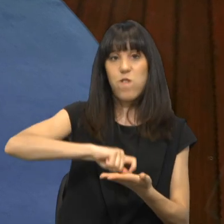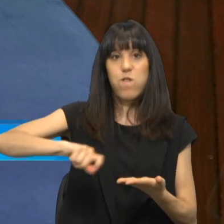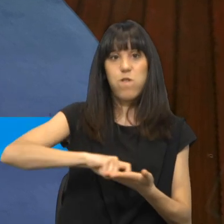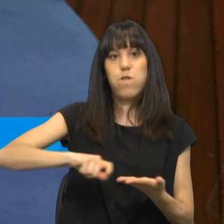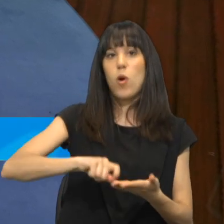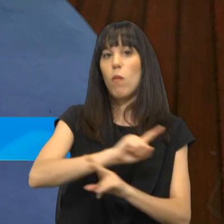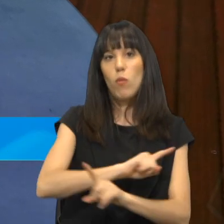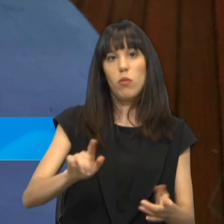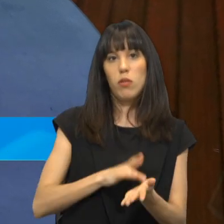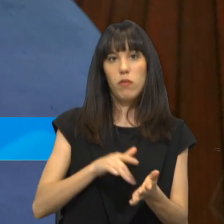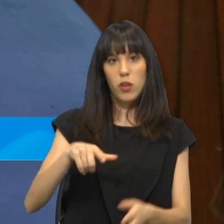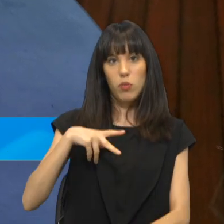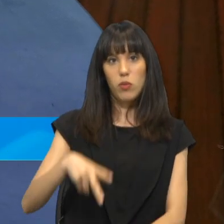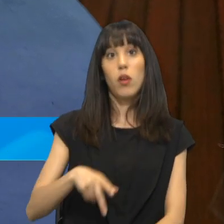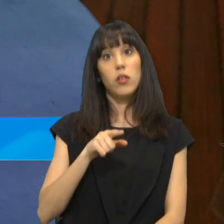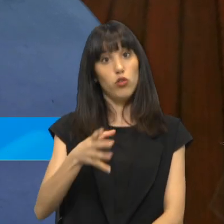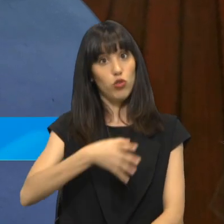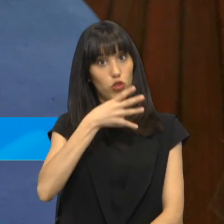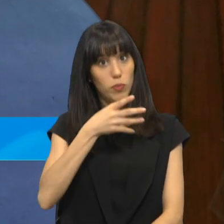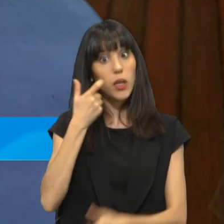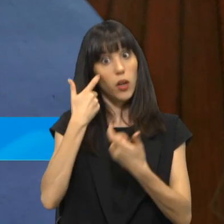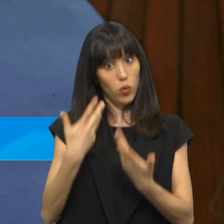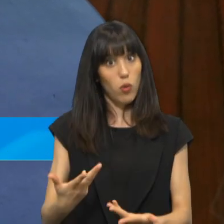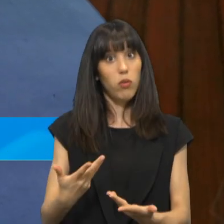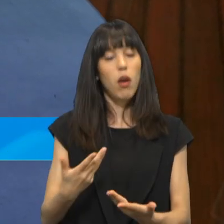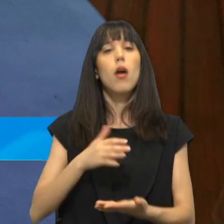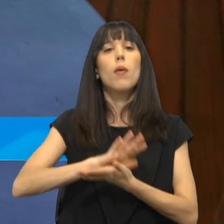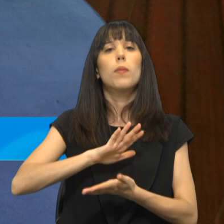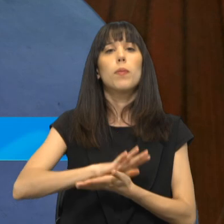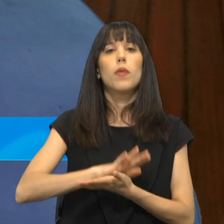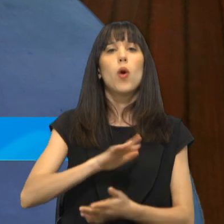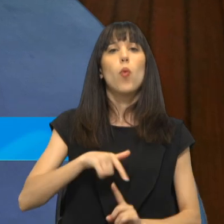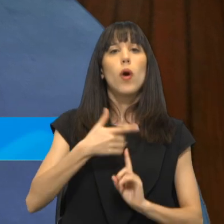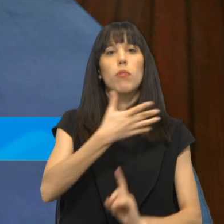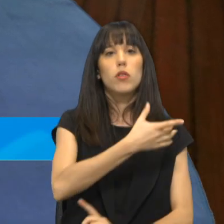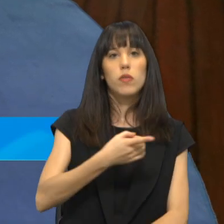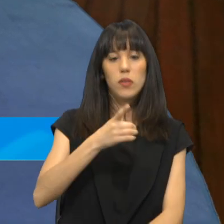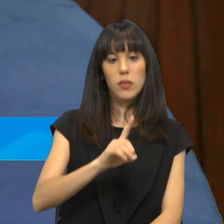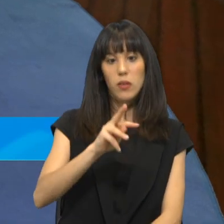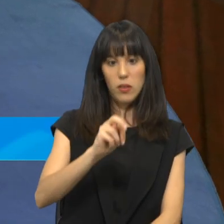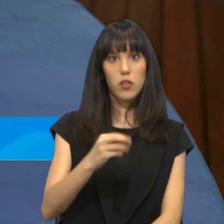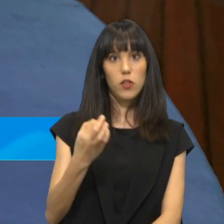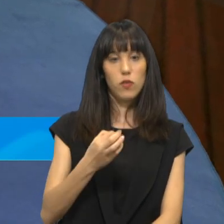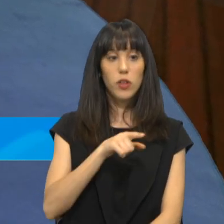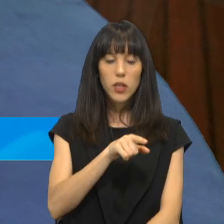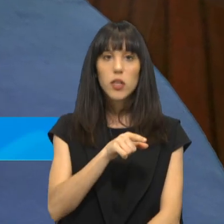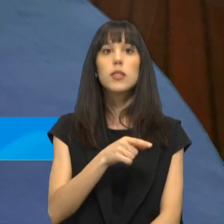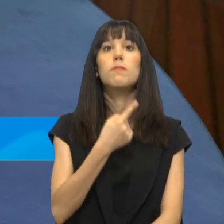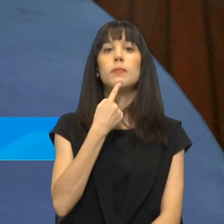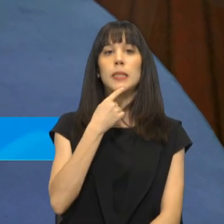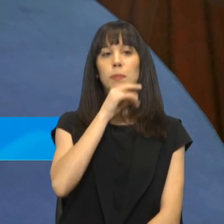O que explica essa encíclica, publicada em 1963, acaba por ser um referencial